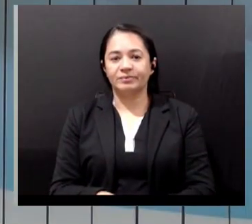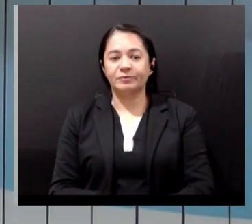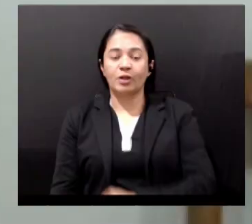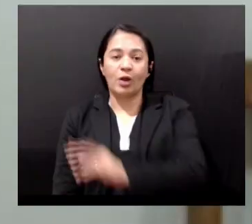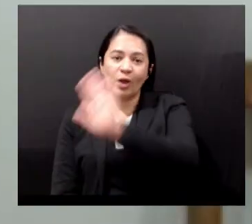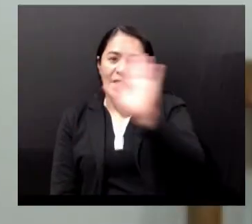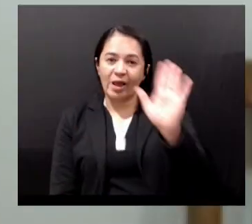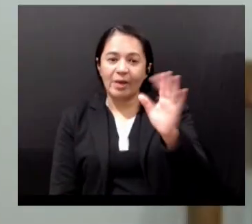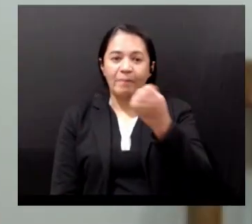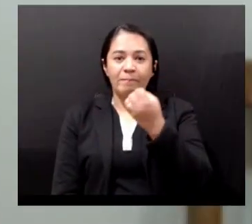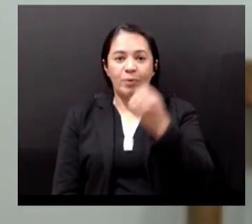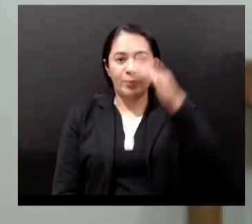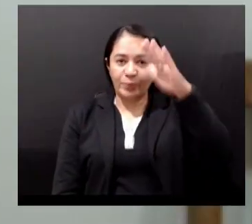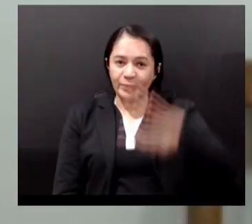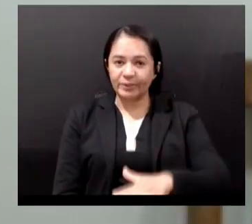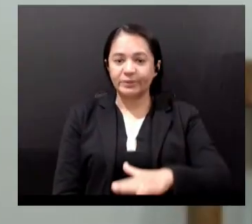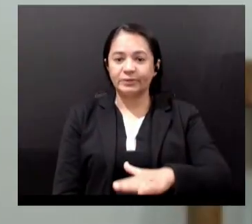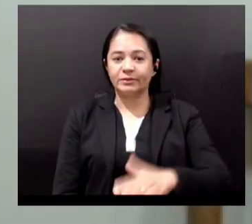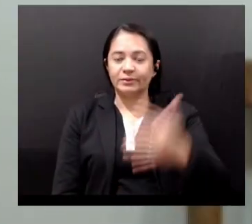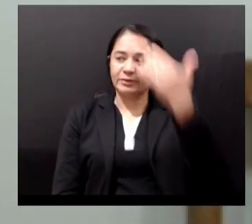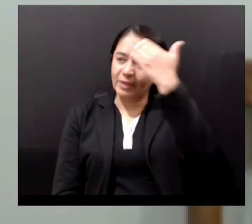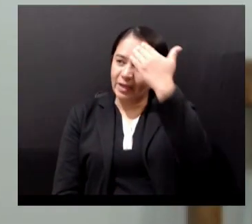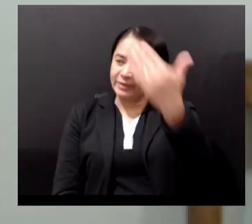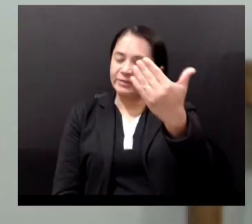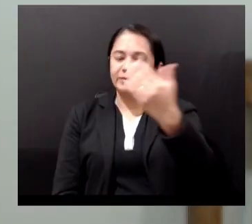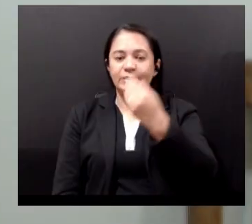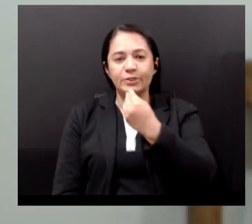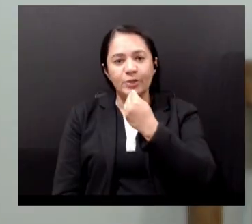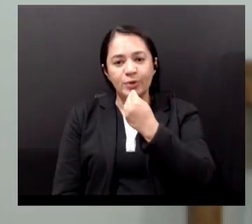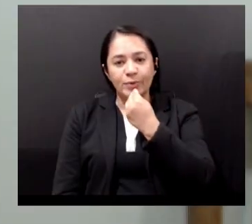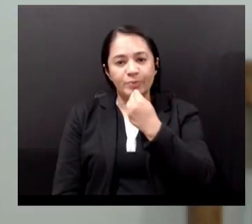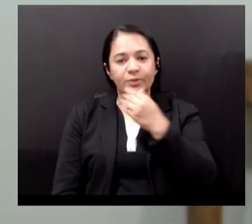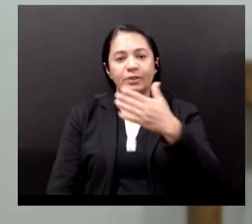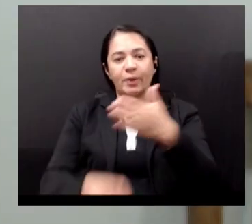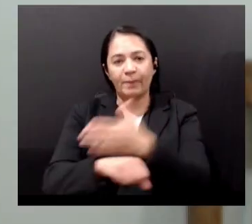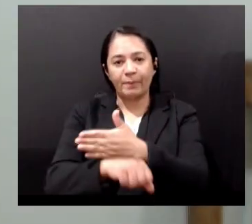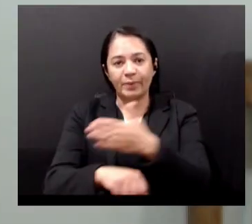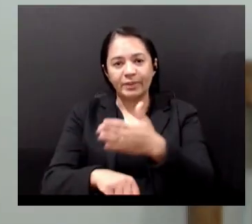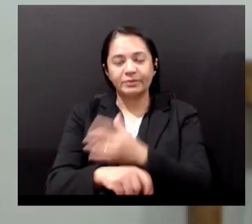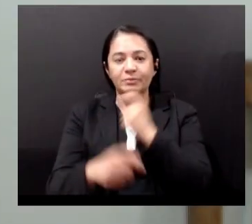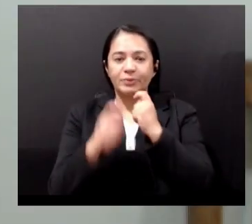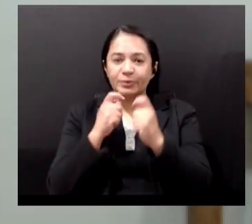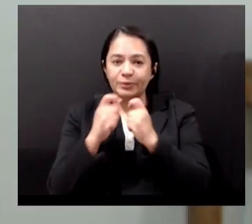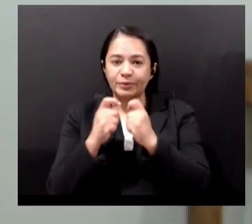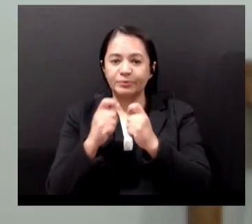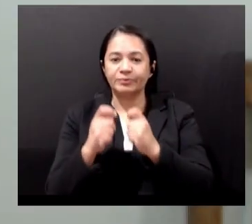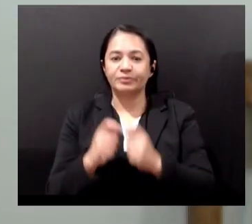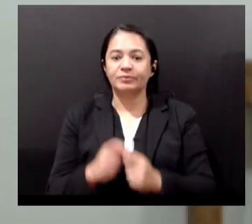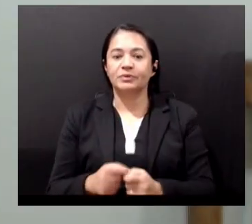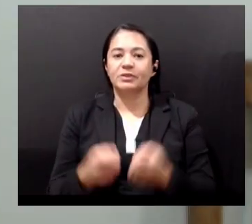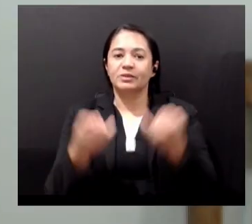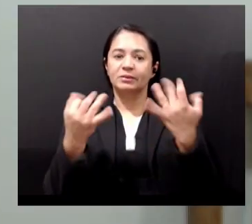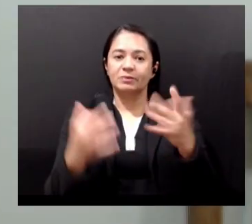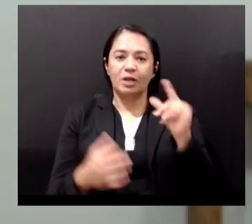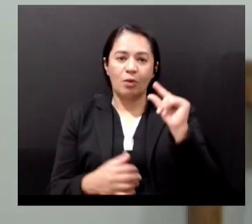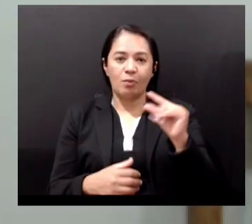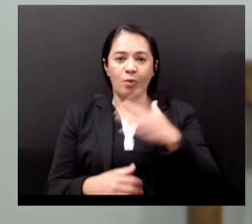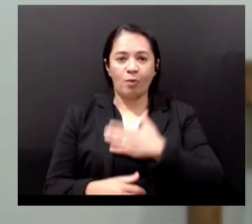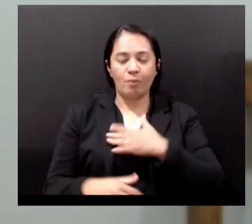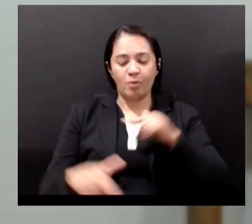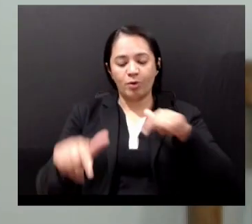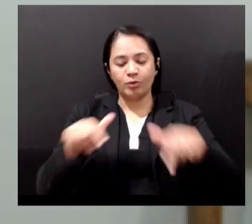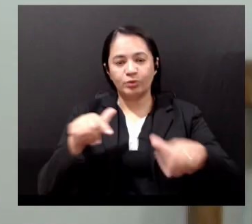Olá, Mina. Boa tarde. Agradeço por essa oportunidade, por participar dessa entrevista, poder falar um pouco sobre